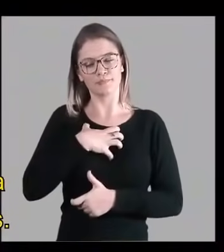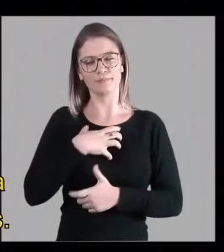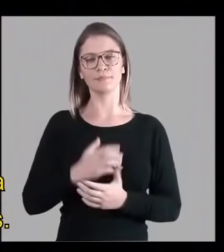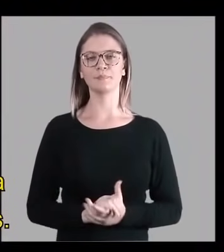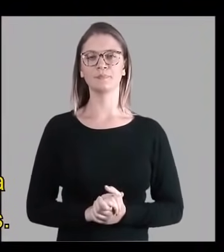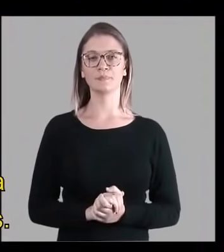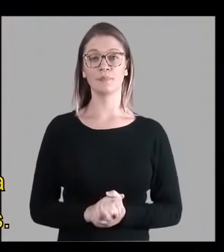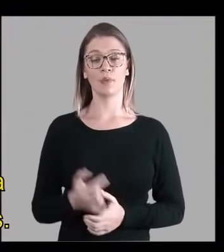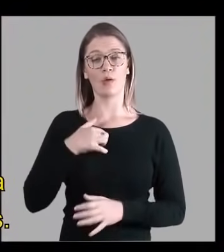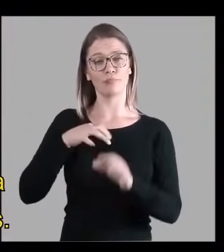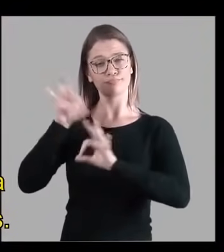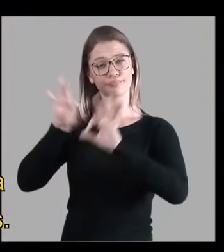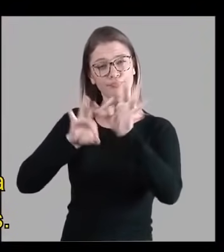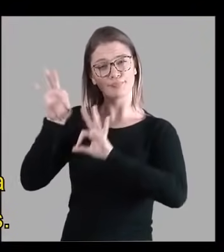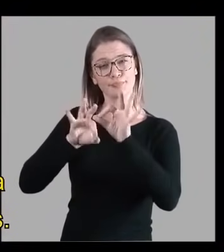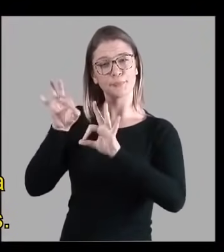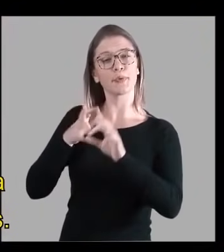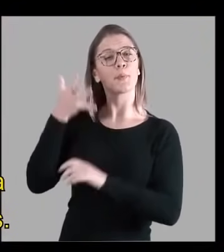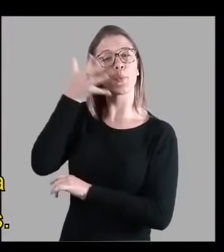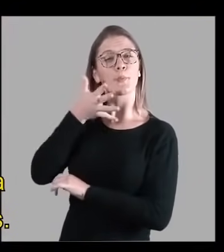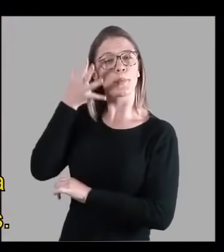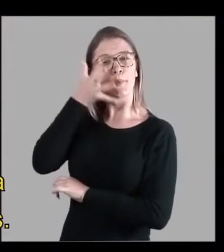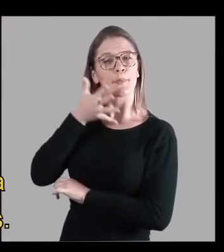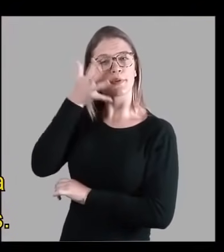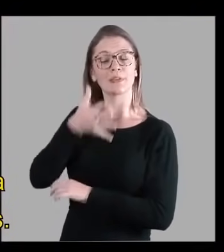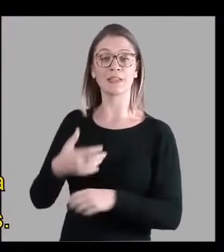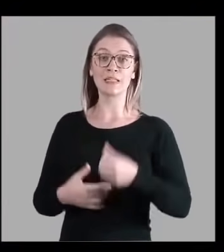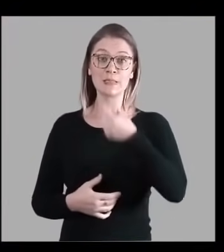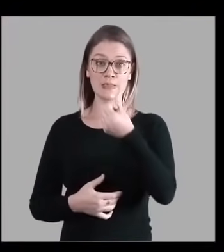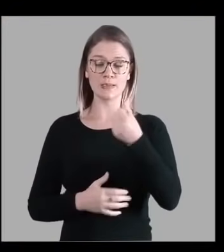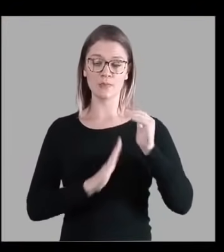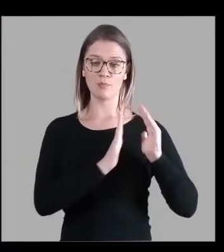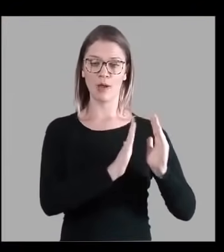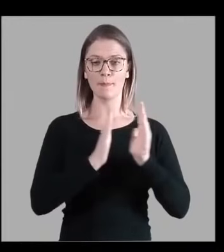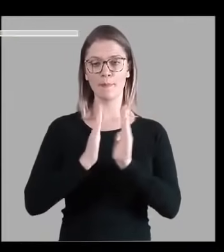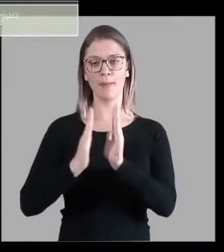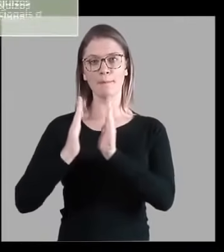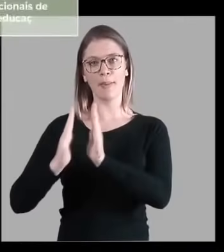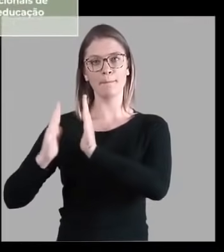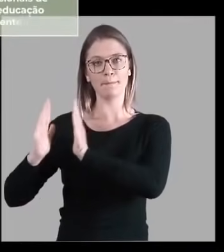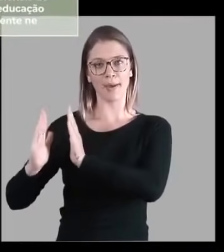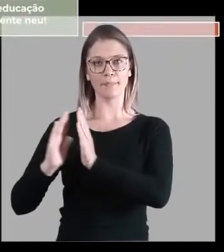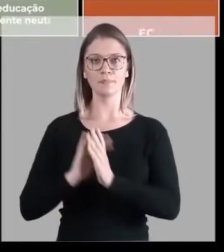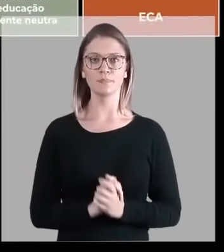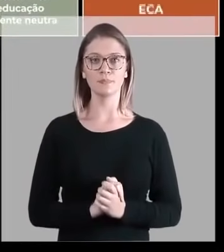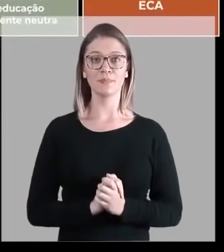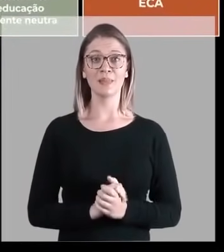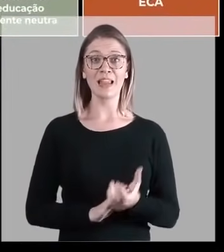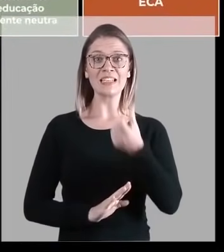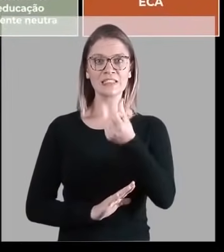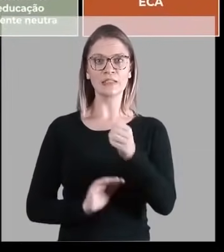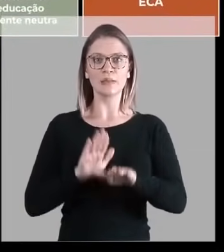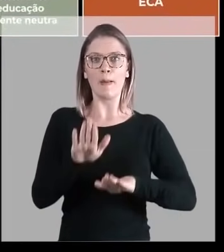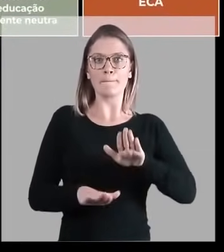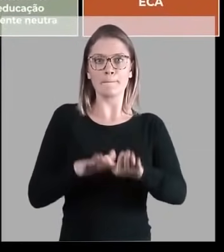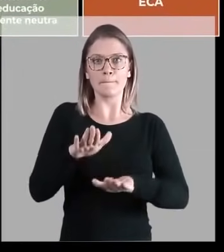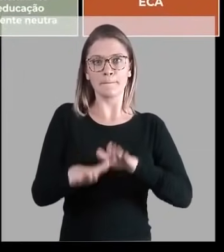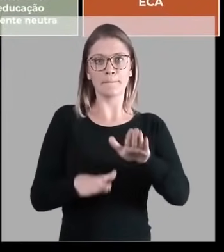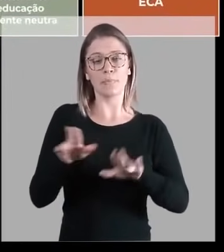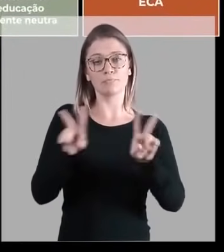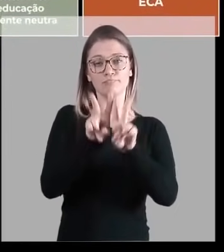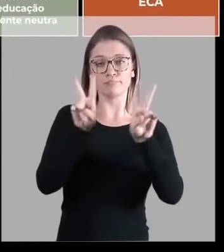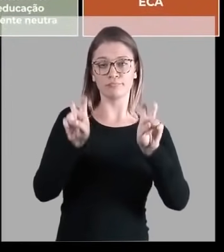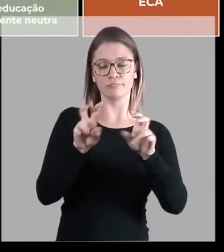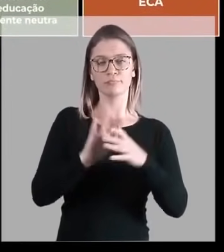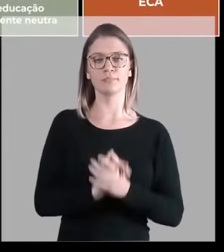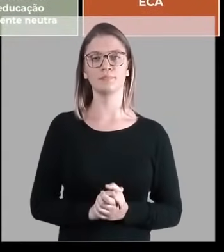Eu preparei para os senhores uma palestra que passa por seis etapas, digamos assim, seis passos em uma jornada temática.